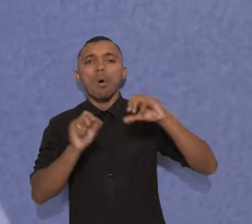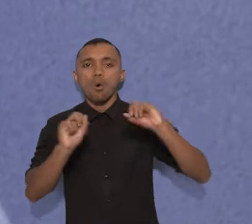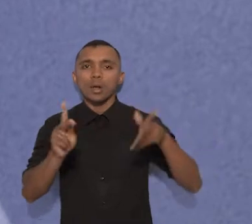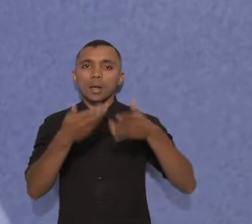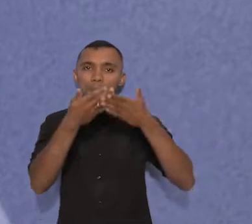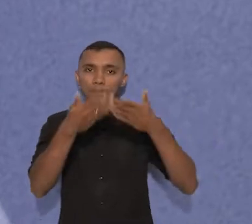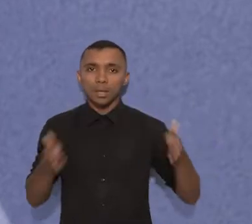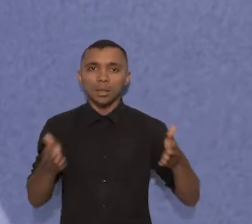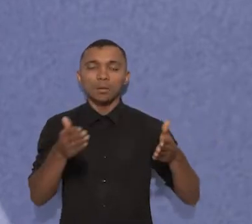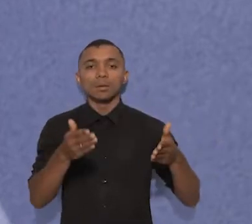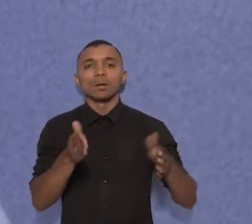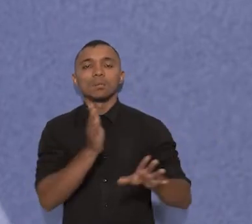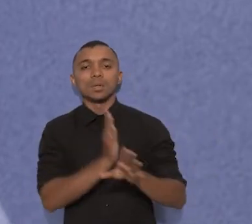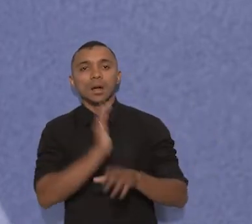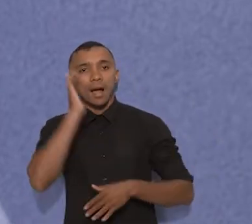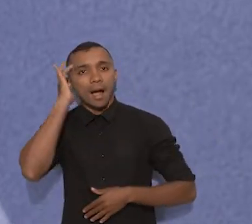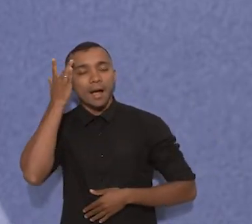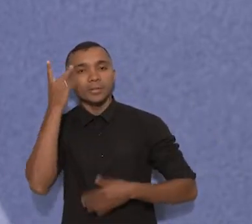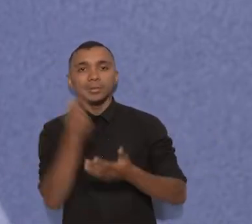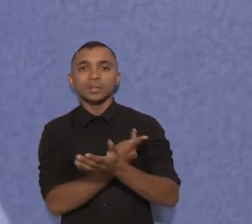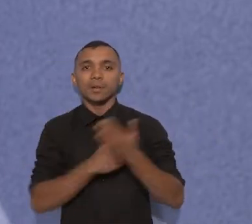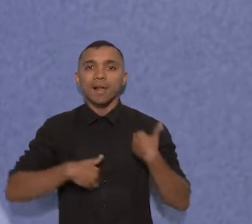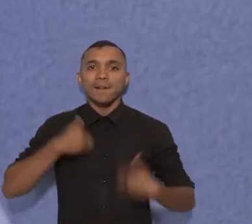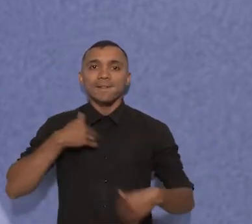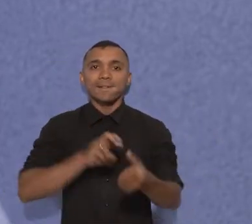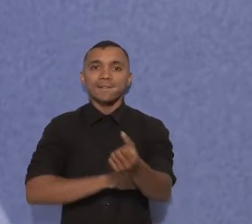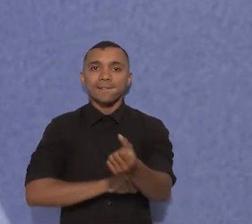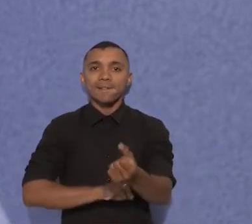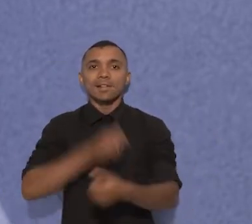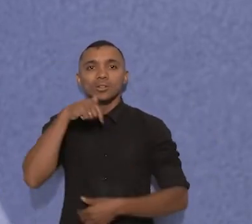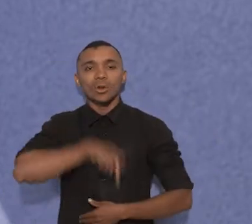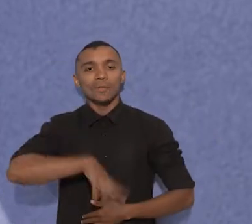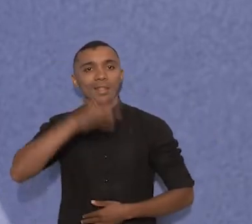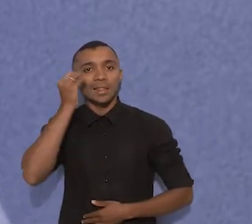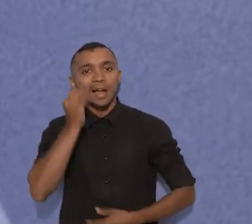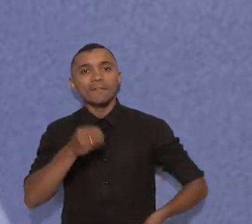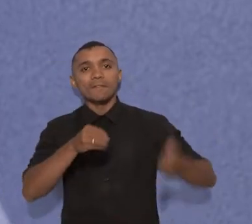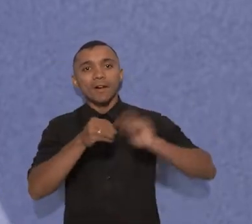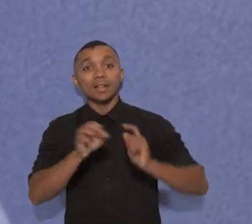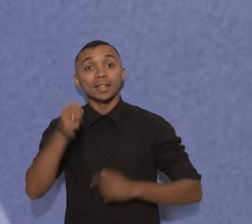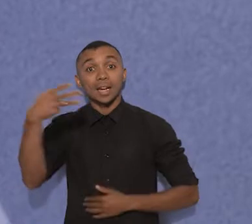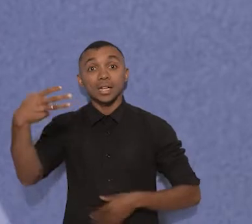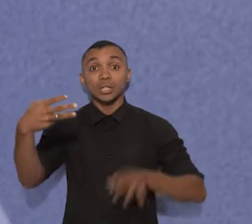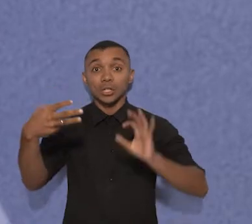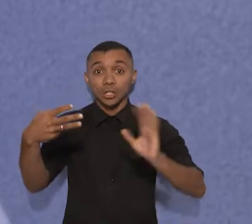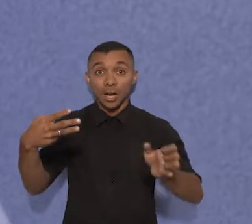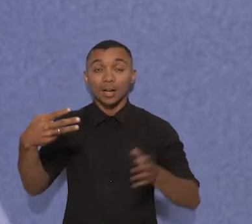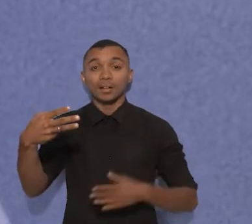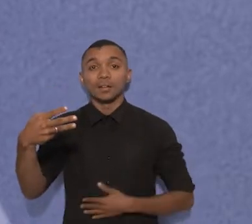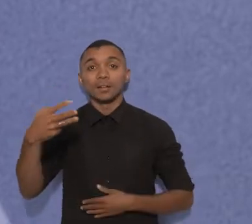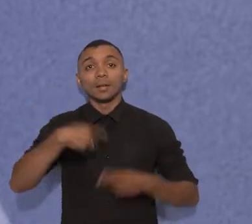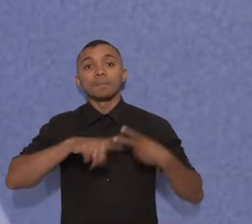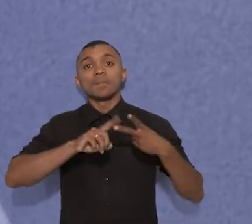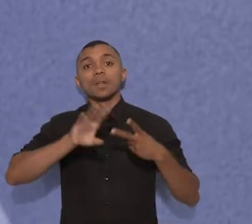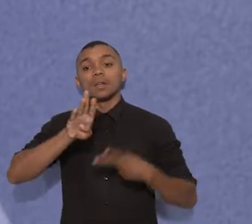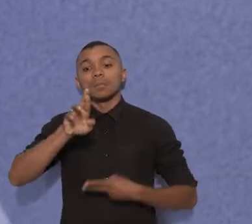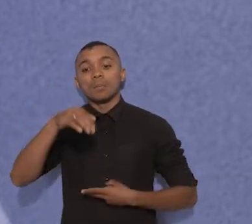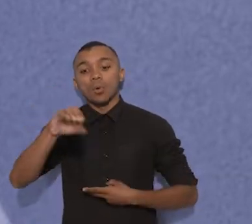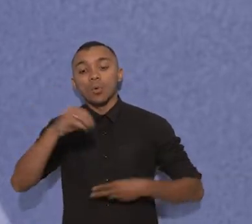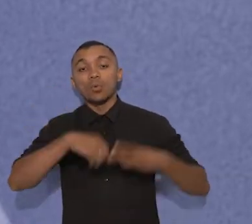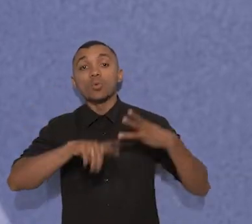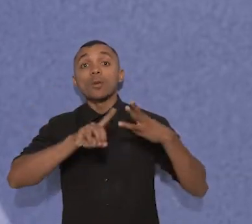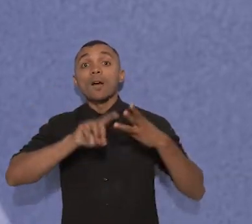se exacerbado em nervosismo, mas... Já virou o jogo logo no primeiro tempo. Belo gol do Bruno Pacheco. Depois o Vina